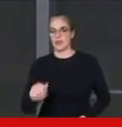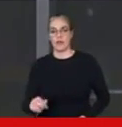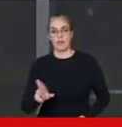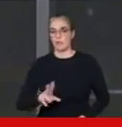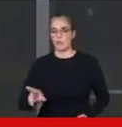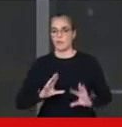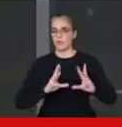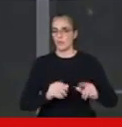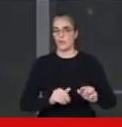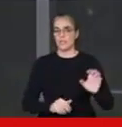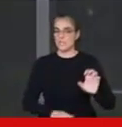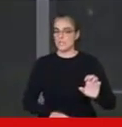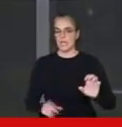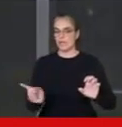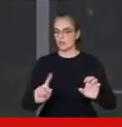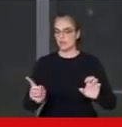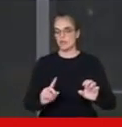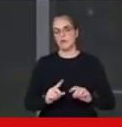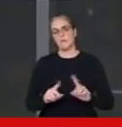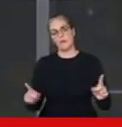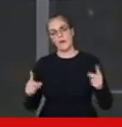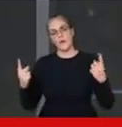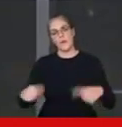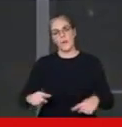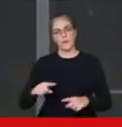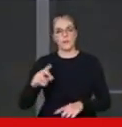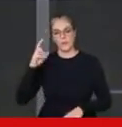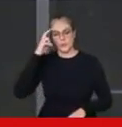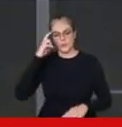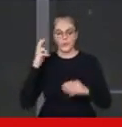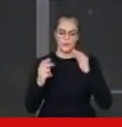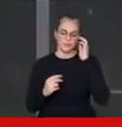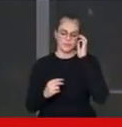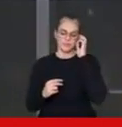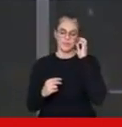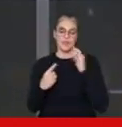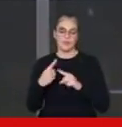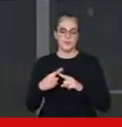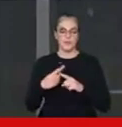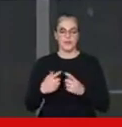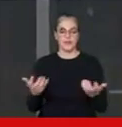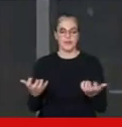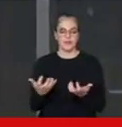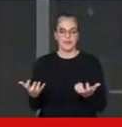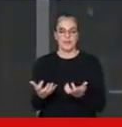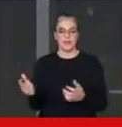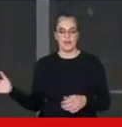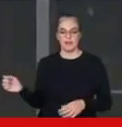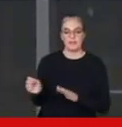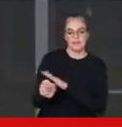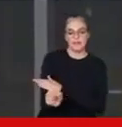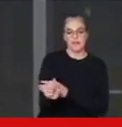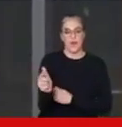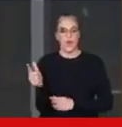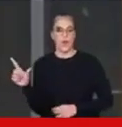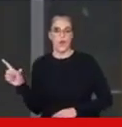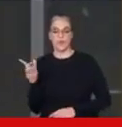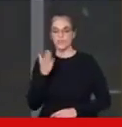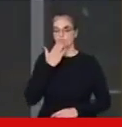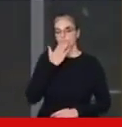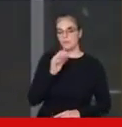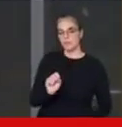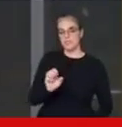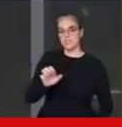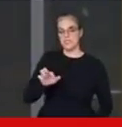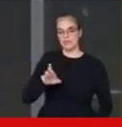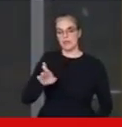a contracultura, para poder colocar aí a mamata do sertanejo em evidência, que é o que a gente vê hoje. Então,